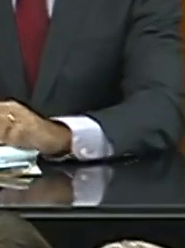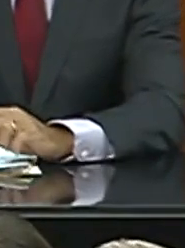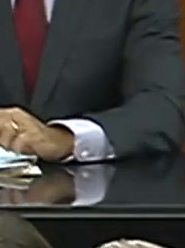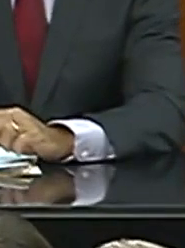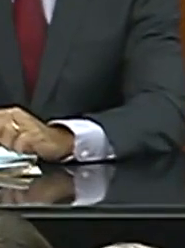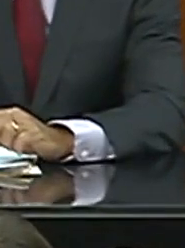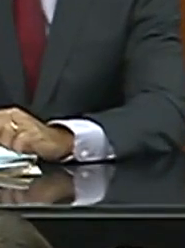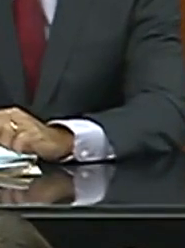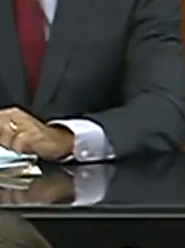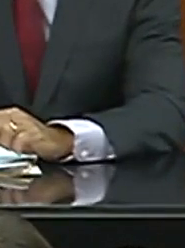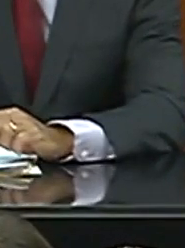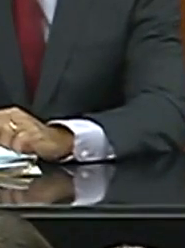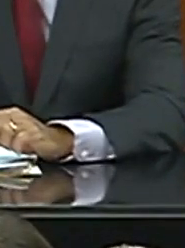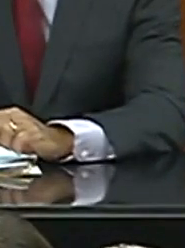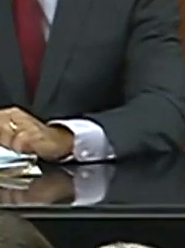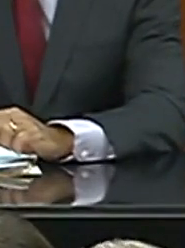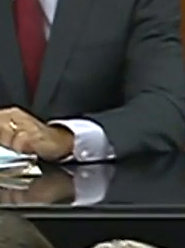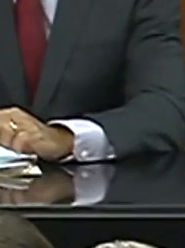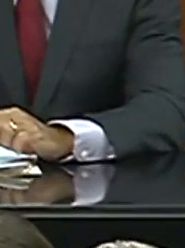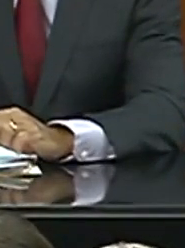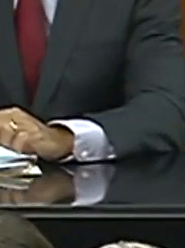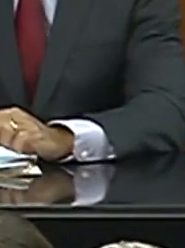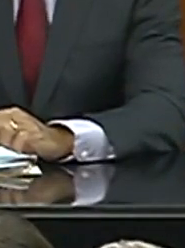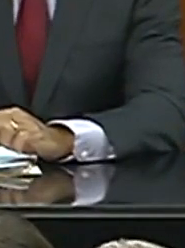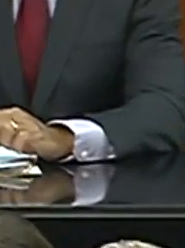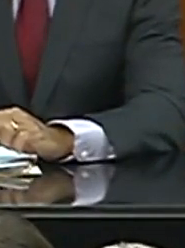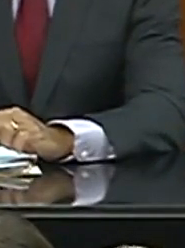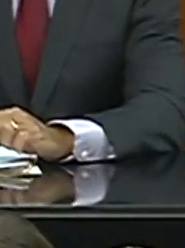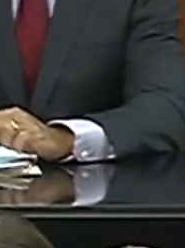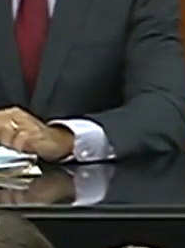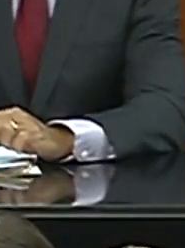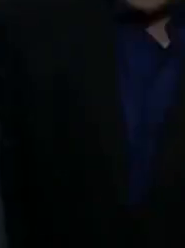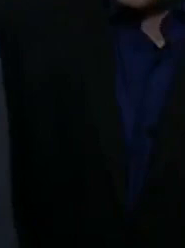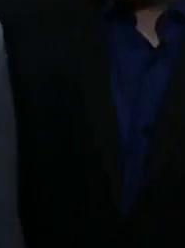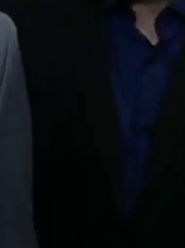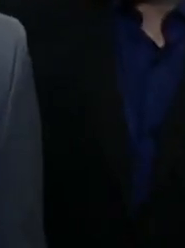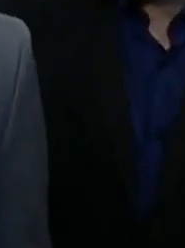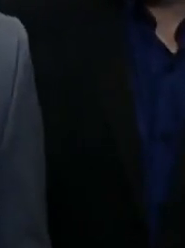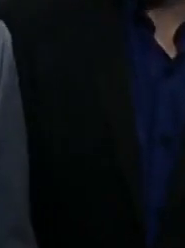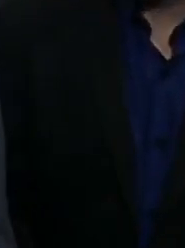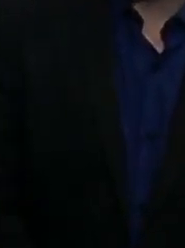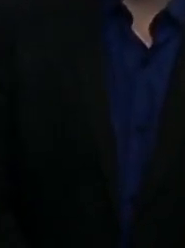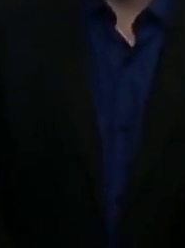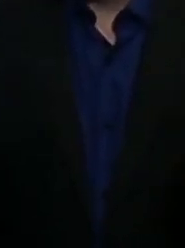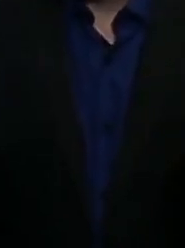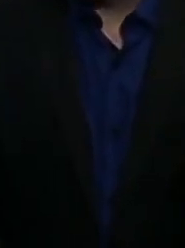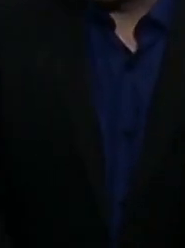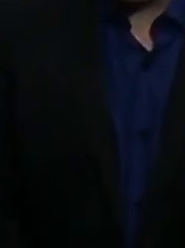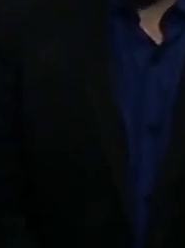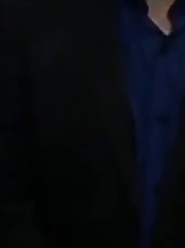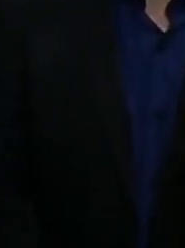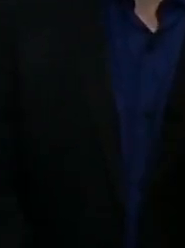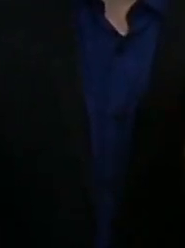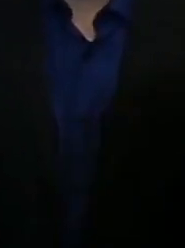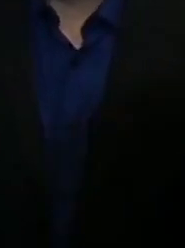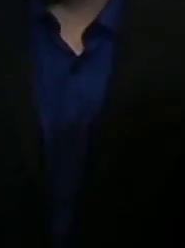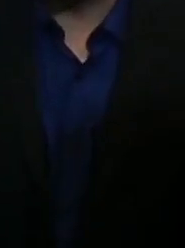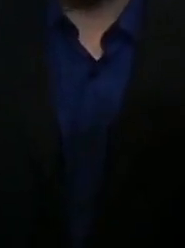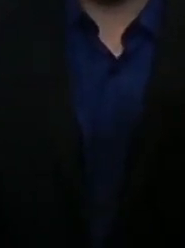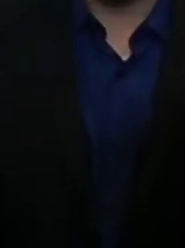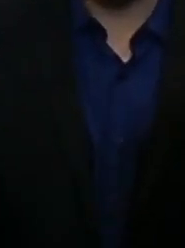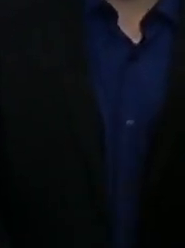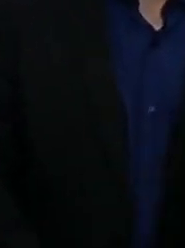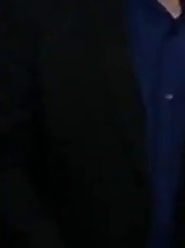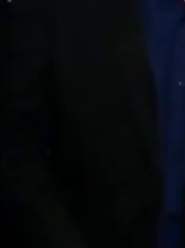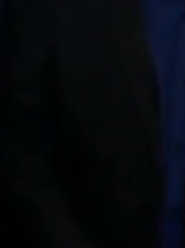estado chegam ali pelo Salão Nobre, e quem está chegando neste momento é exatamente o